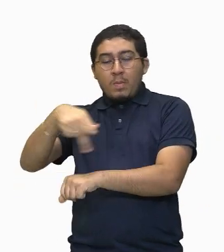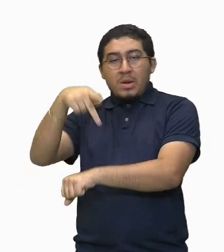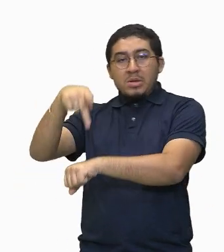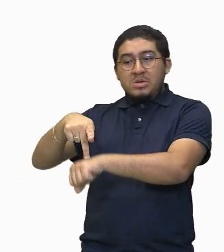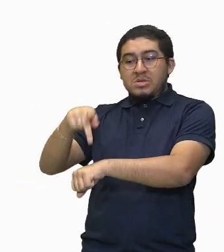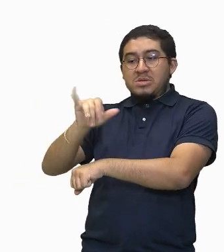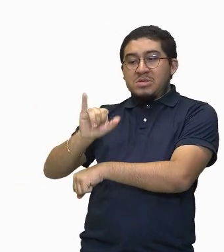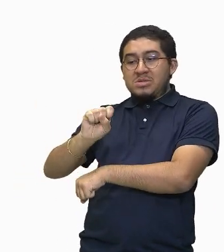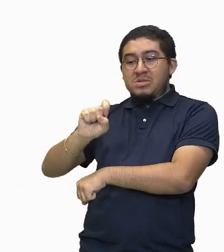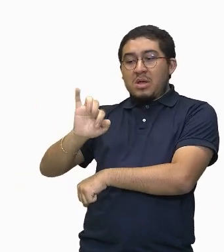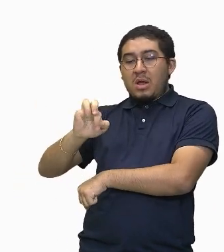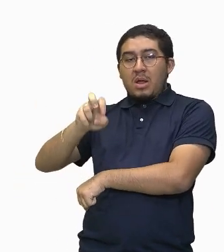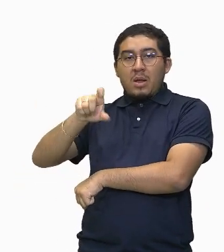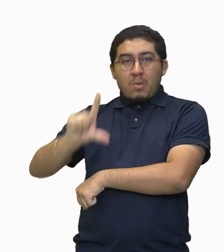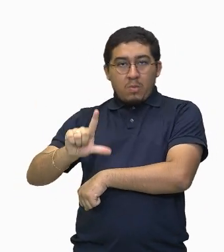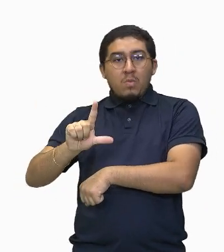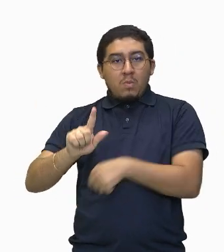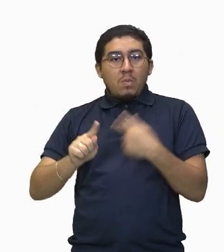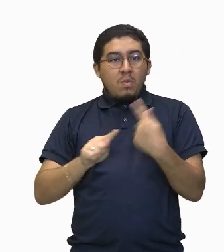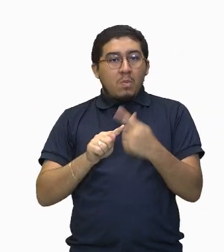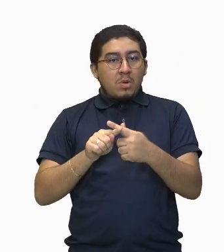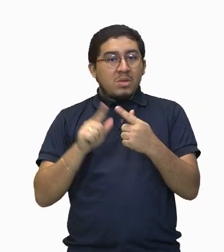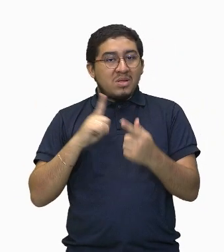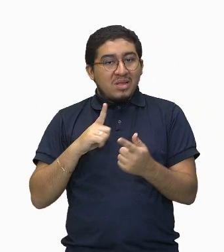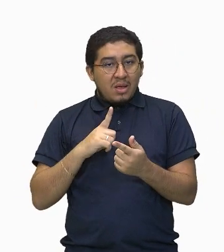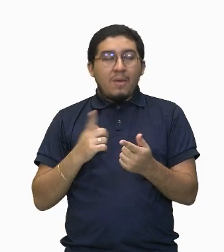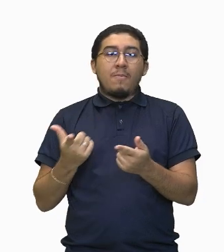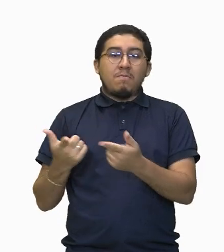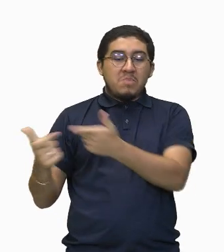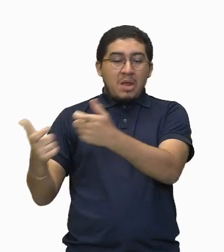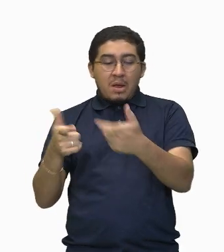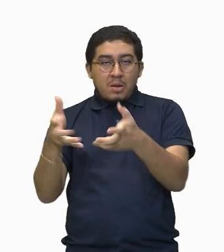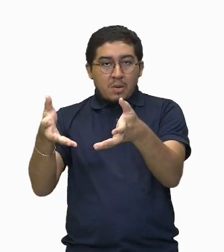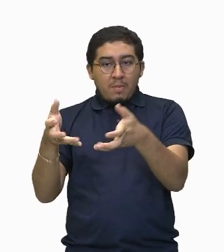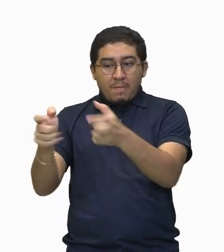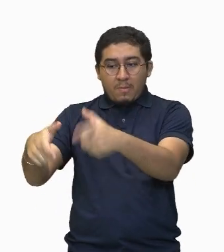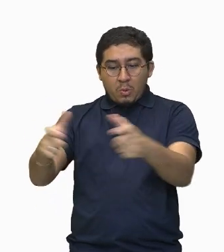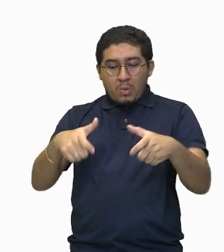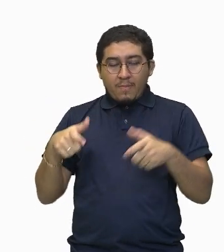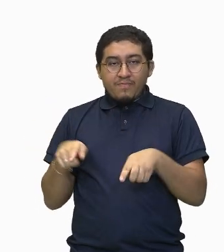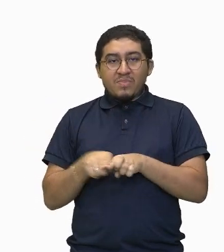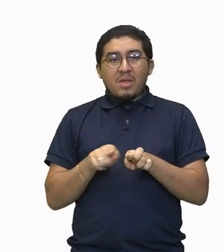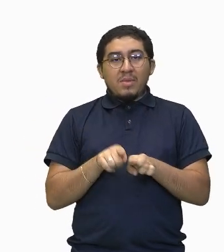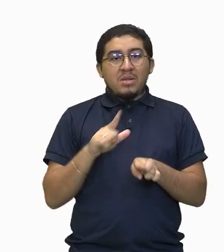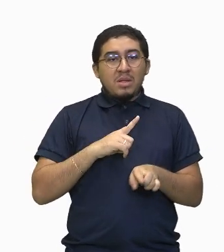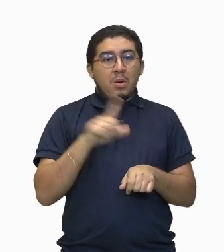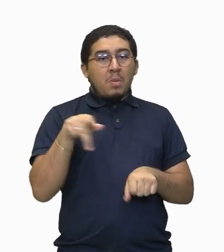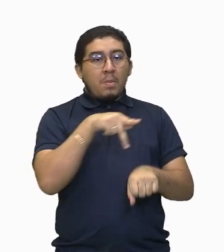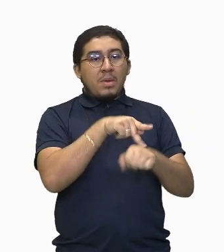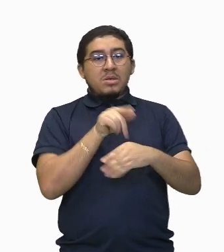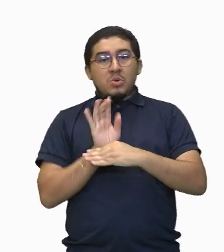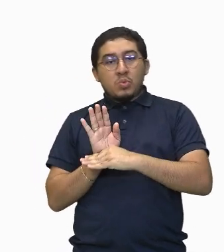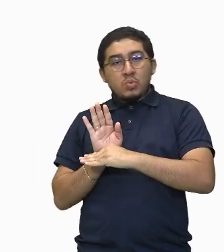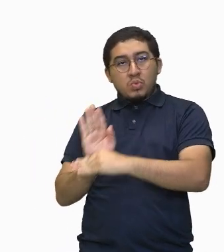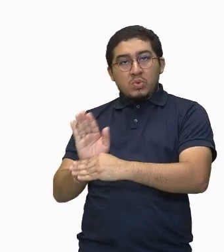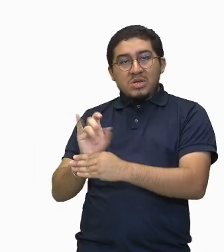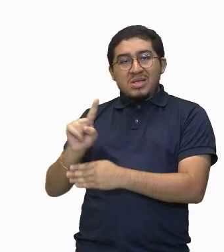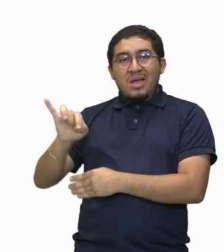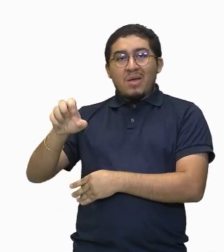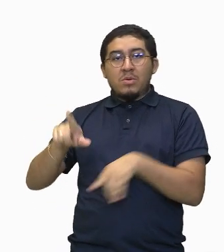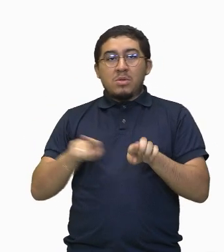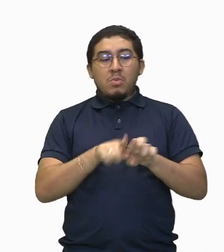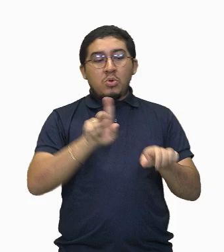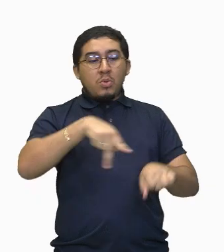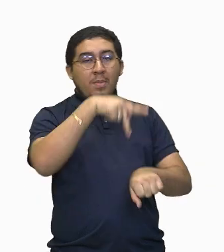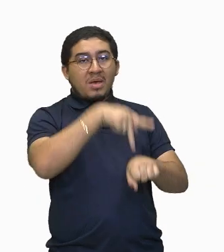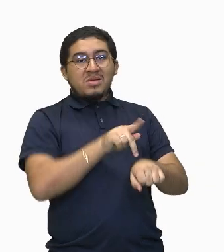Então o Ocidente ele vai acabar apoiando Israel e, em represália a isso, os países árabes eles